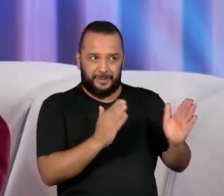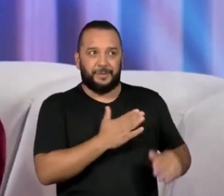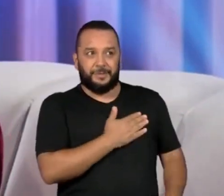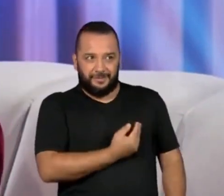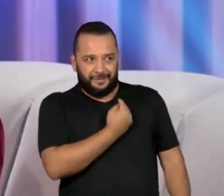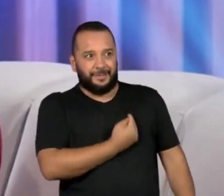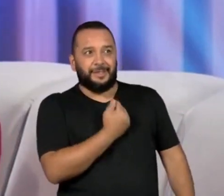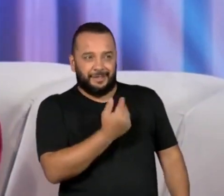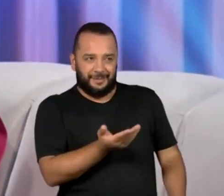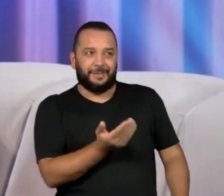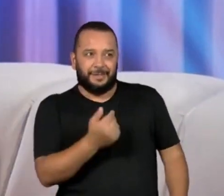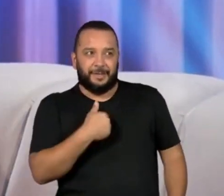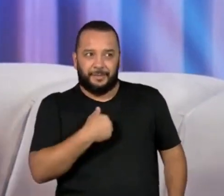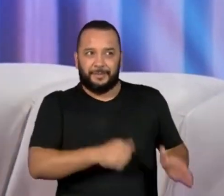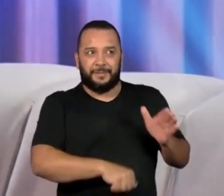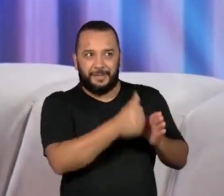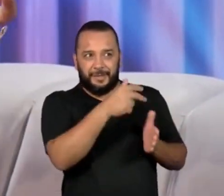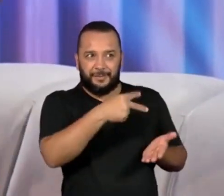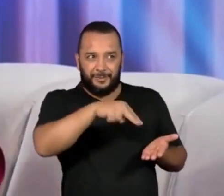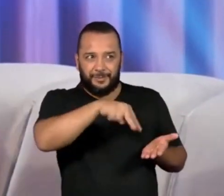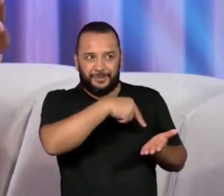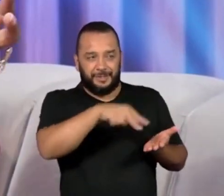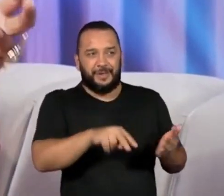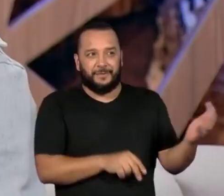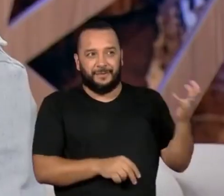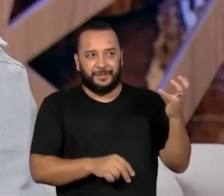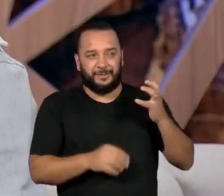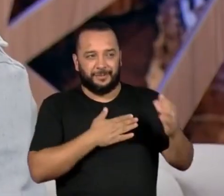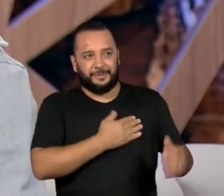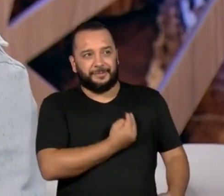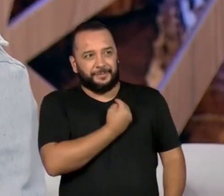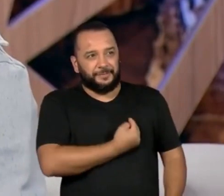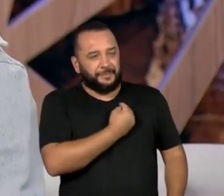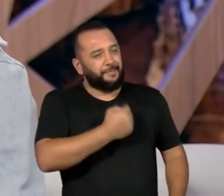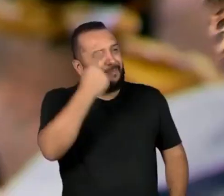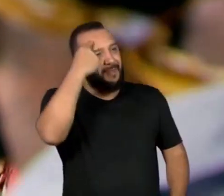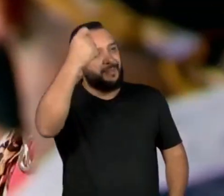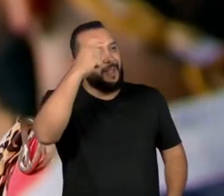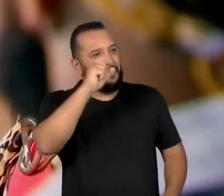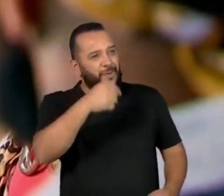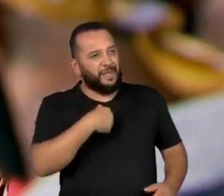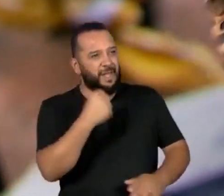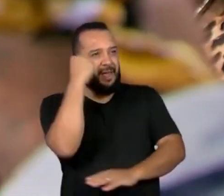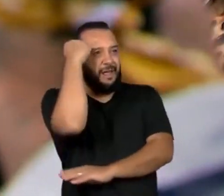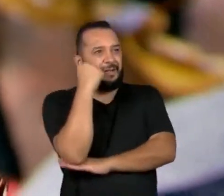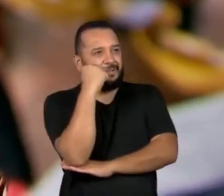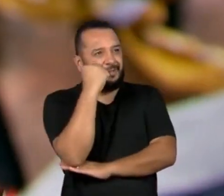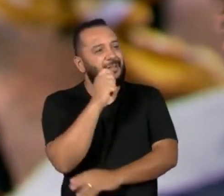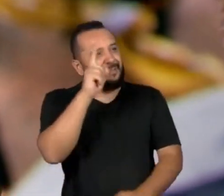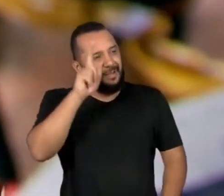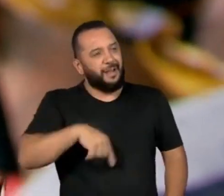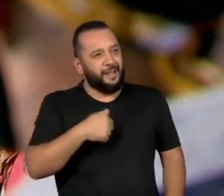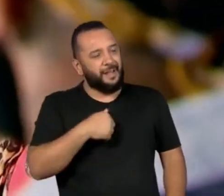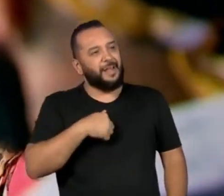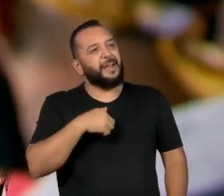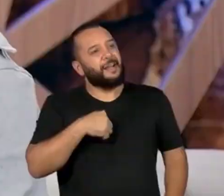vida e acho que a primeira música que mexe comigo ali me traz uma ideia de resistência eh Fim de Semana no Parque e